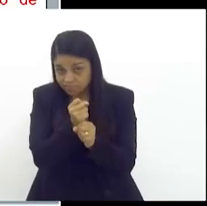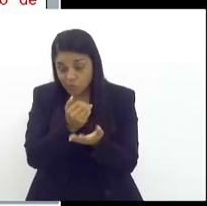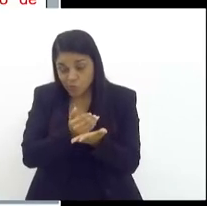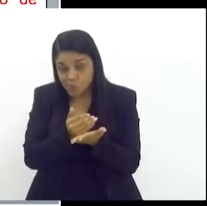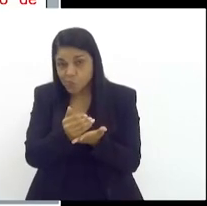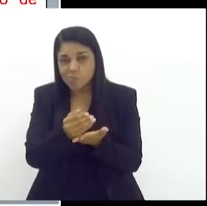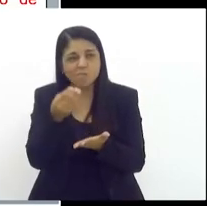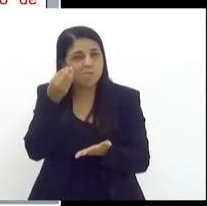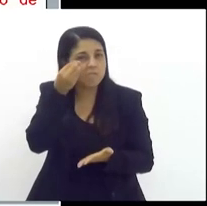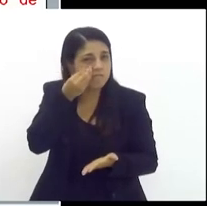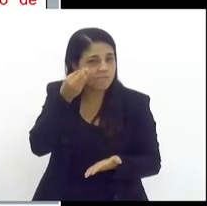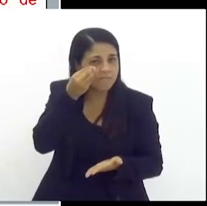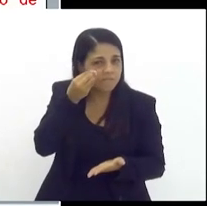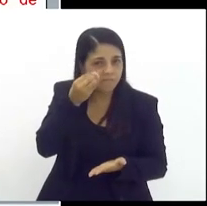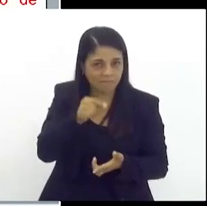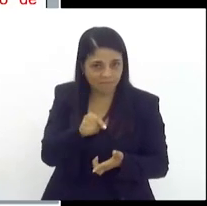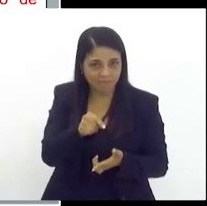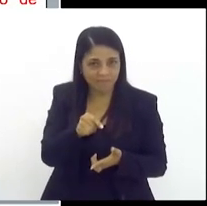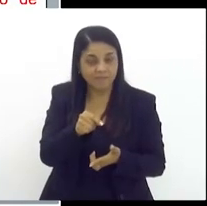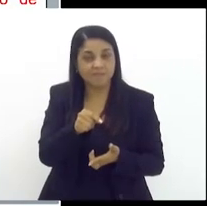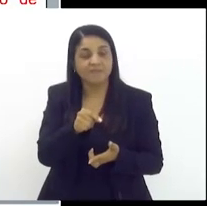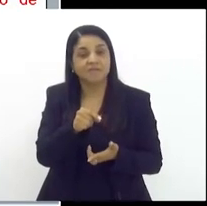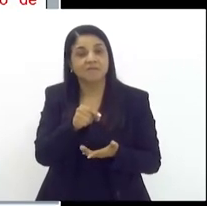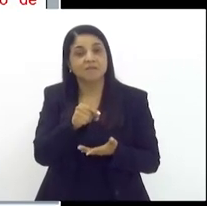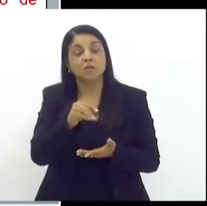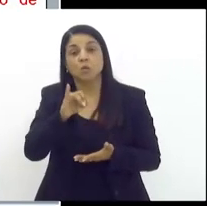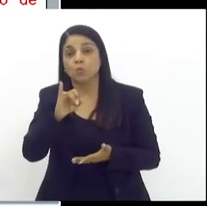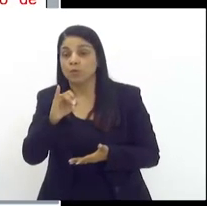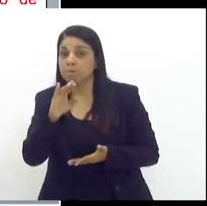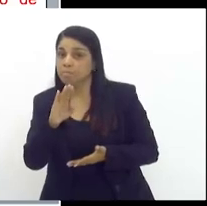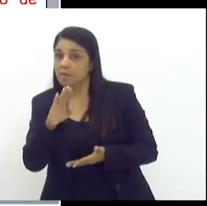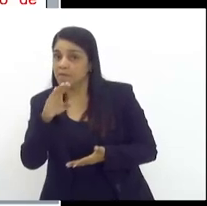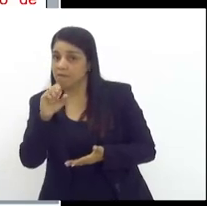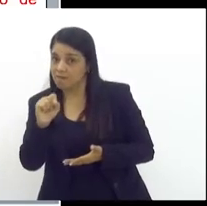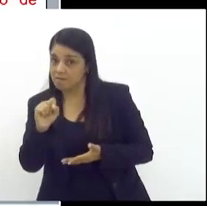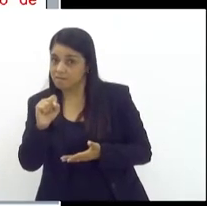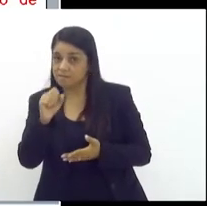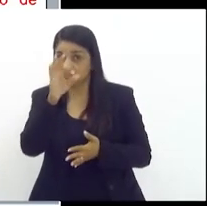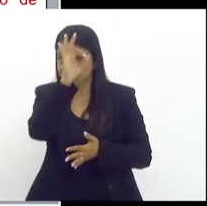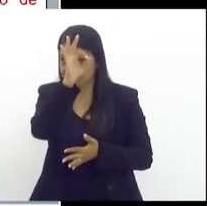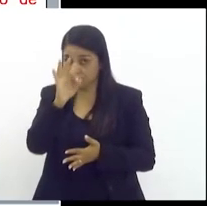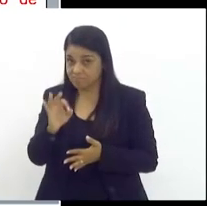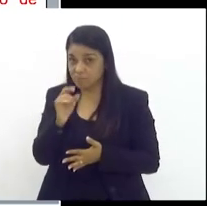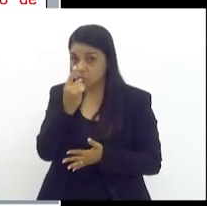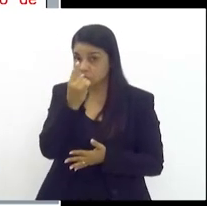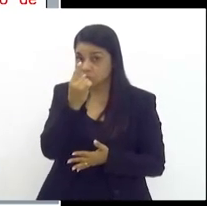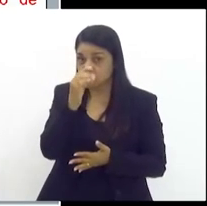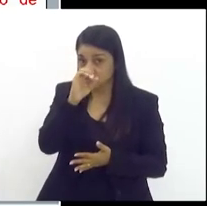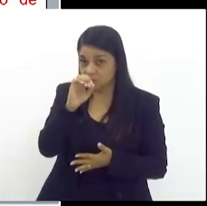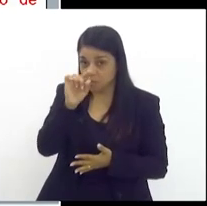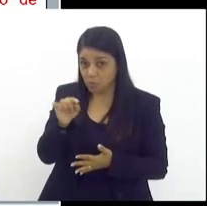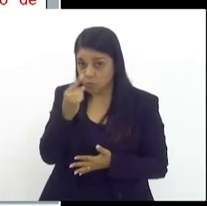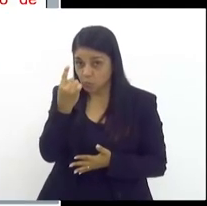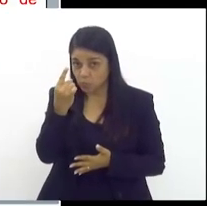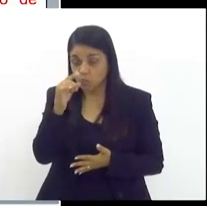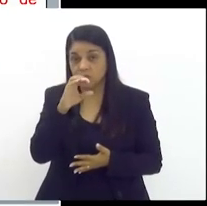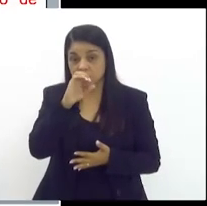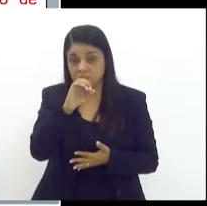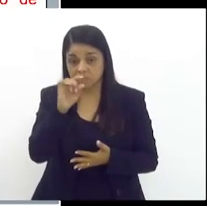experimentalmente né a aplicação do ibbs com a letra de 01 e 09